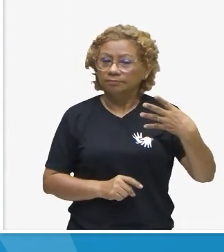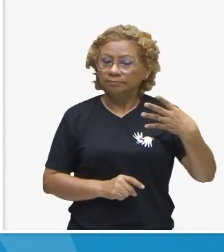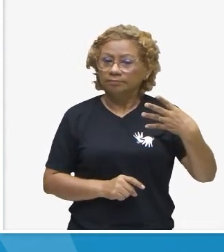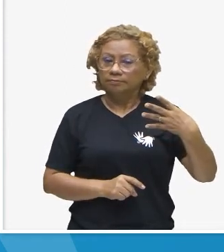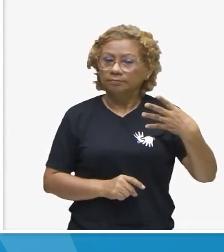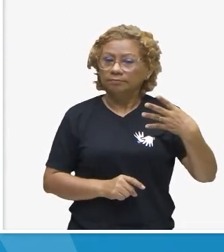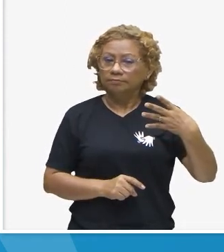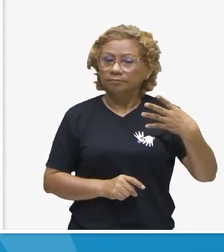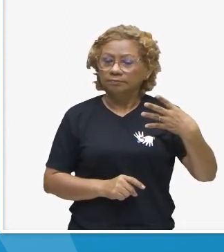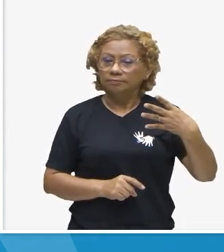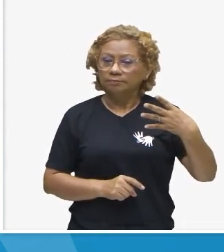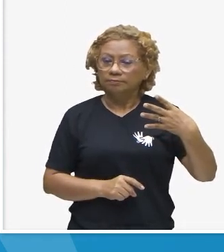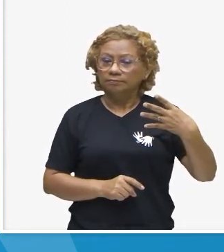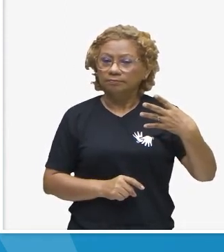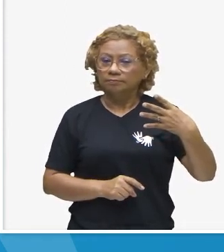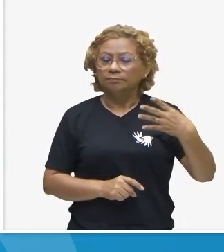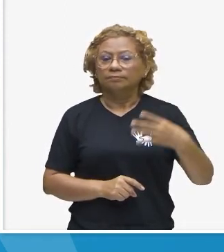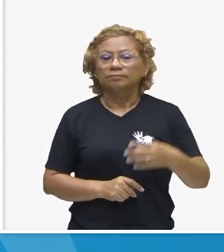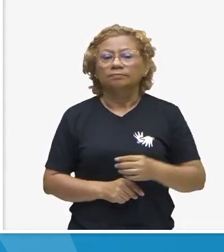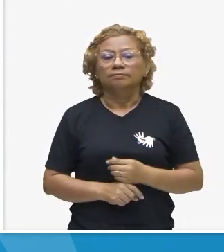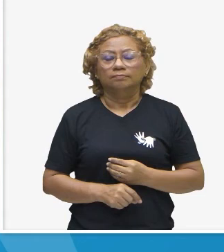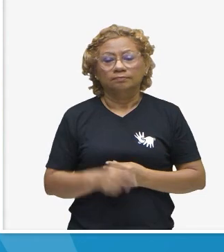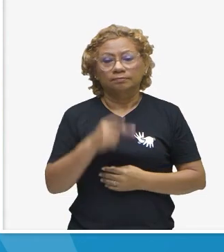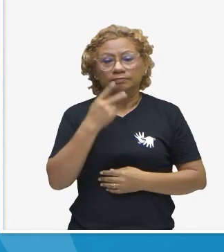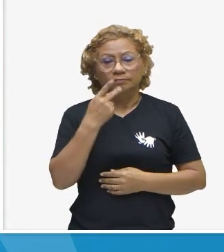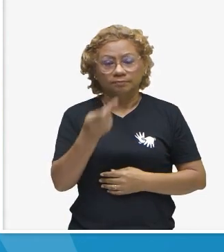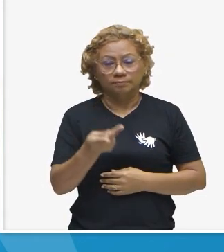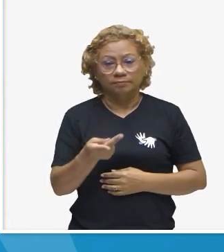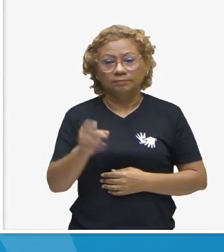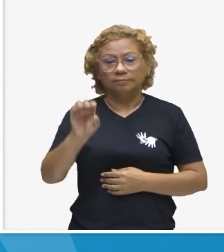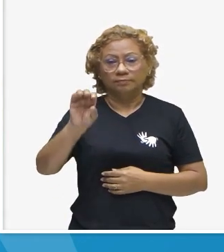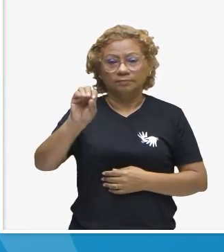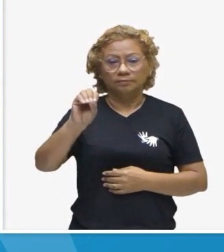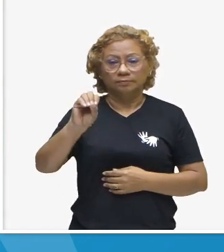são ângulos opostos pelo vértice.